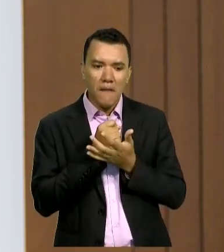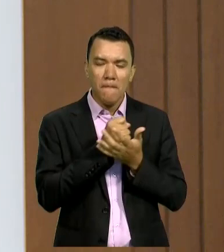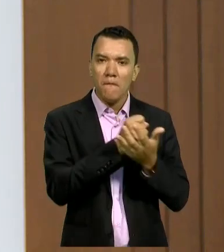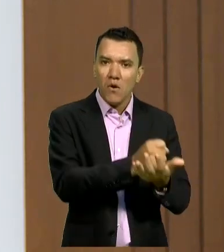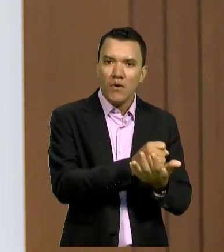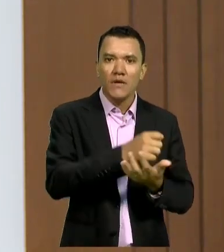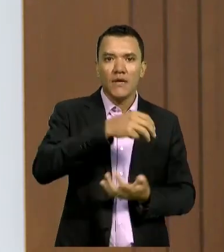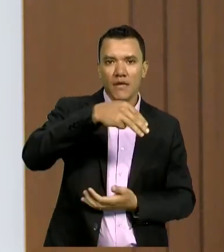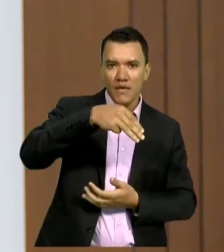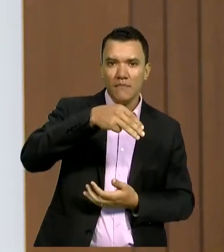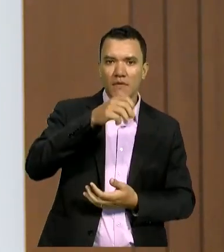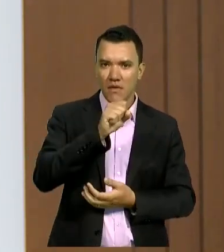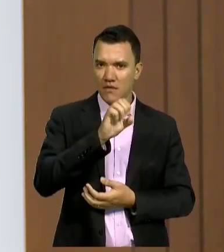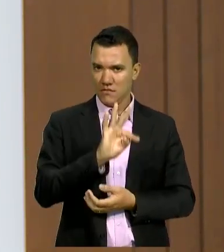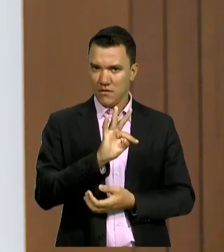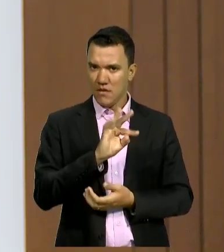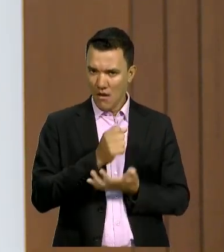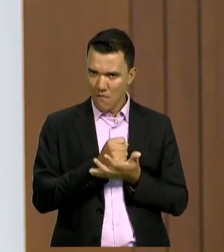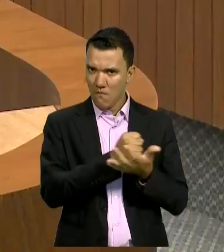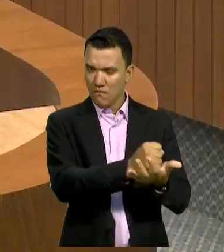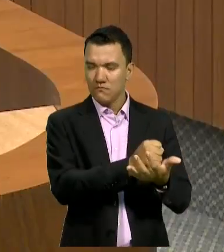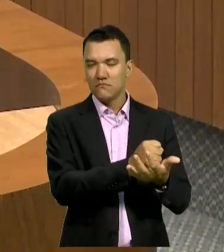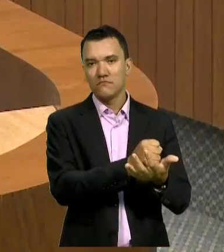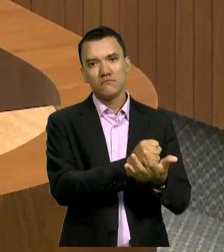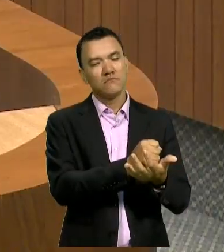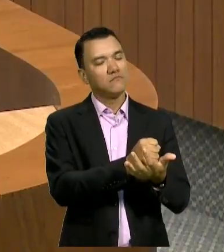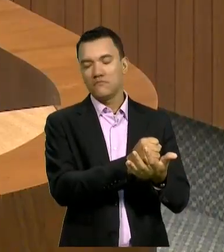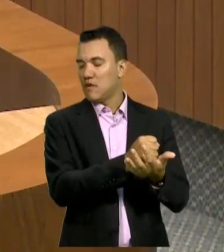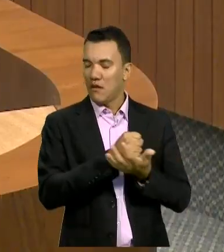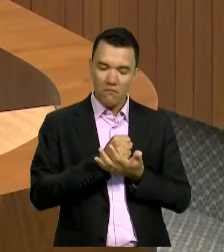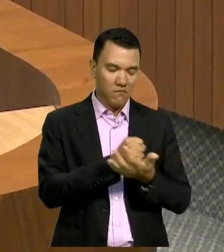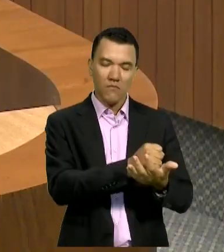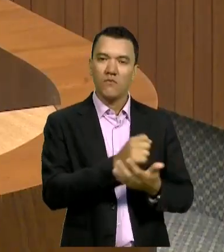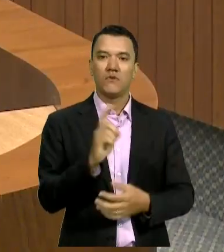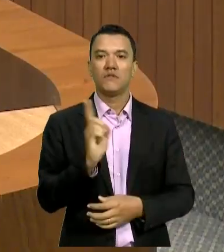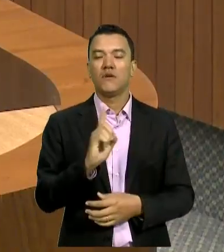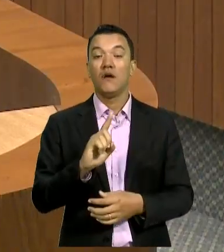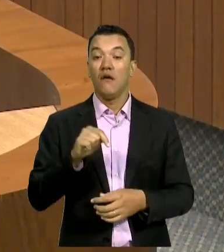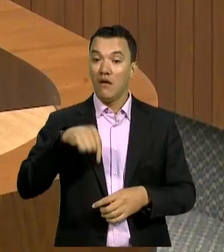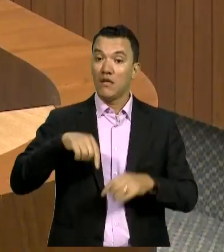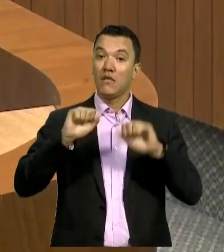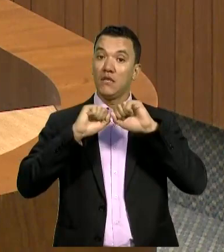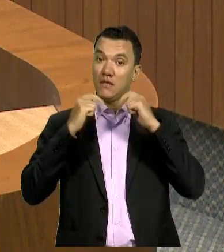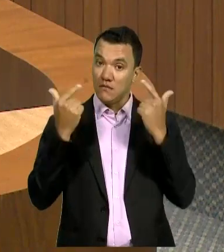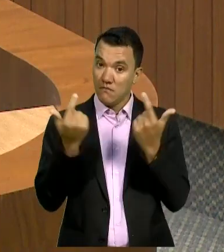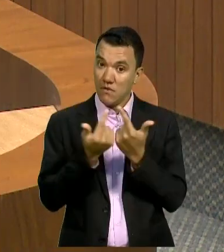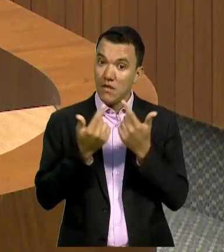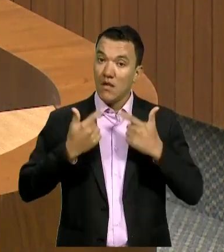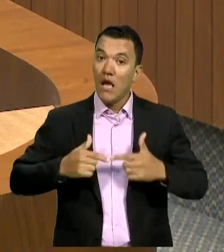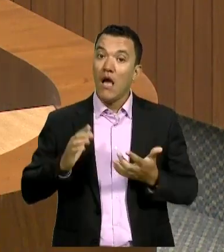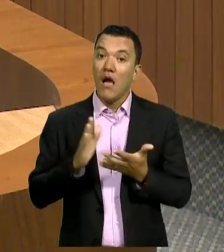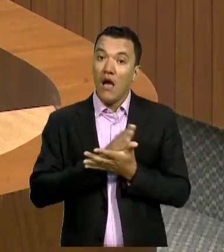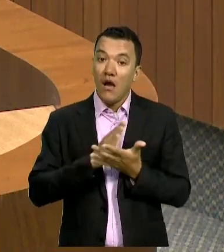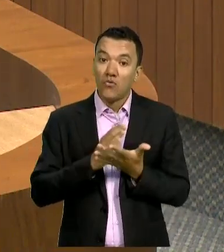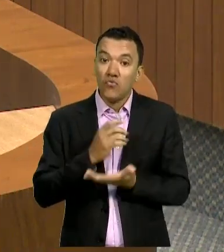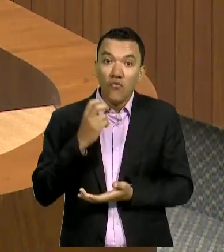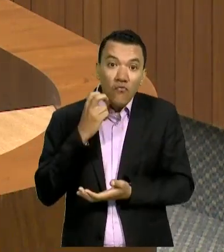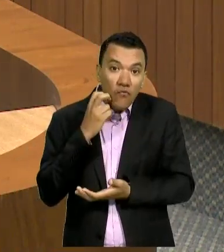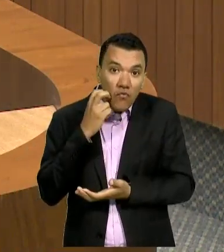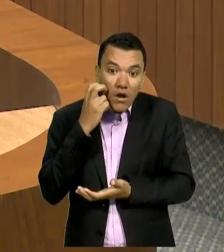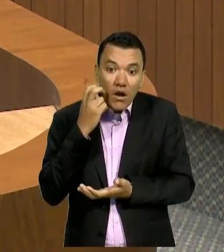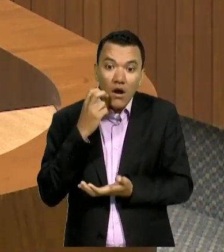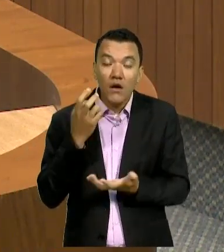Não apoia! Não apoia. A Assembleia aqui, alguns colegas foram constrangidos a